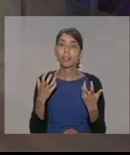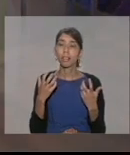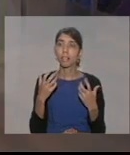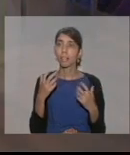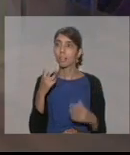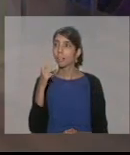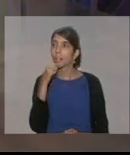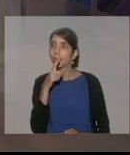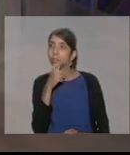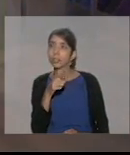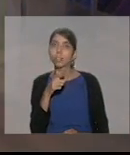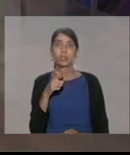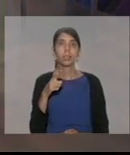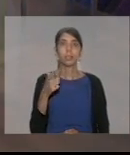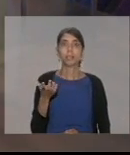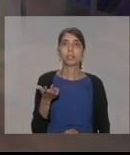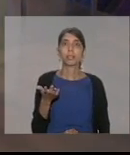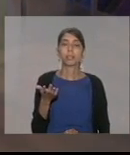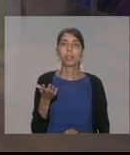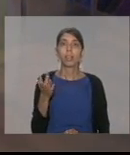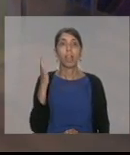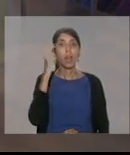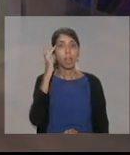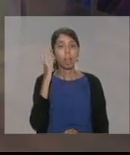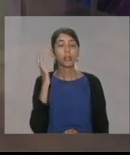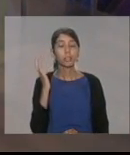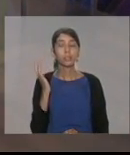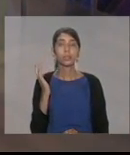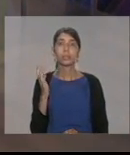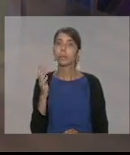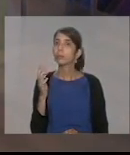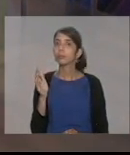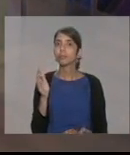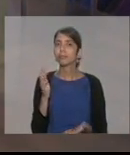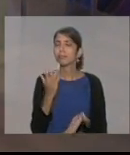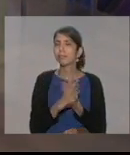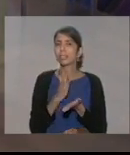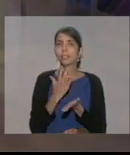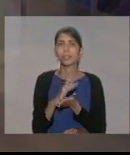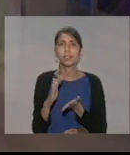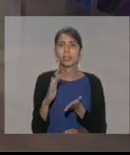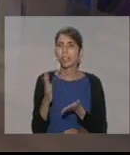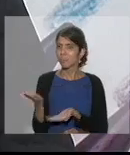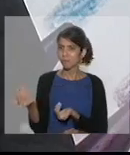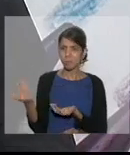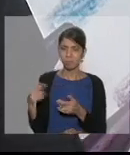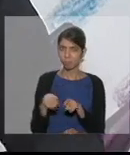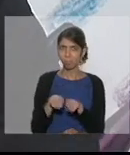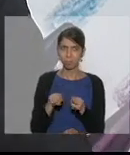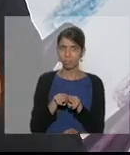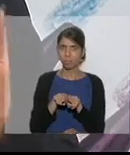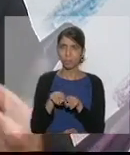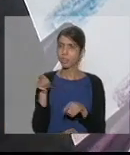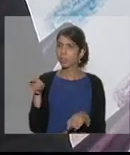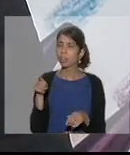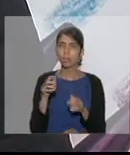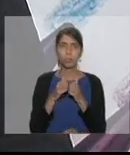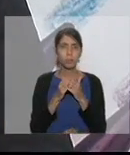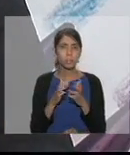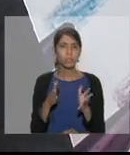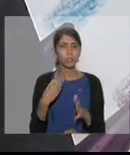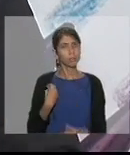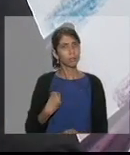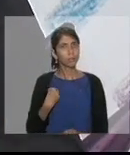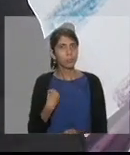ter seus corações massageados. Eu acho isso. Então, assim, não tem nada a ver, ainda mais para adolescente. Pô, o cara tá começando